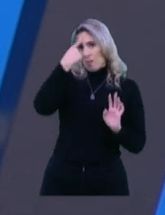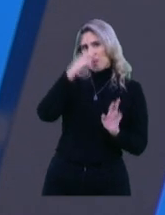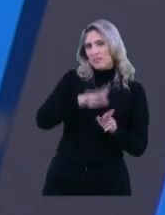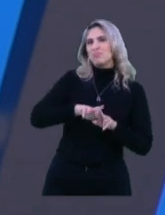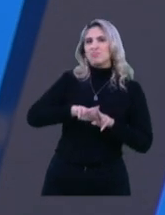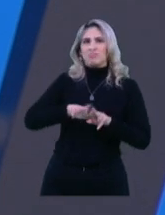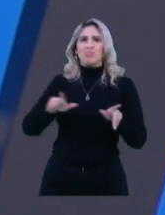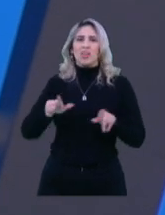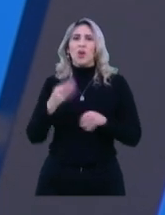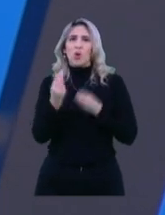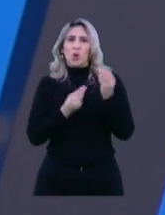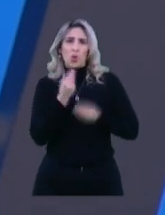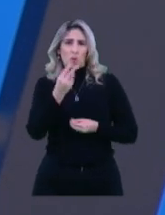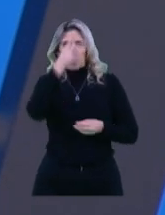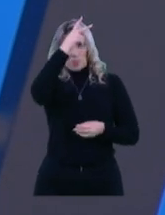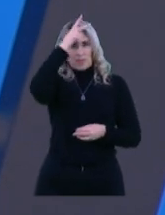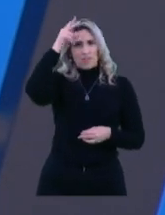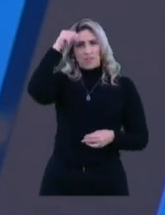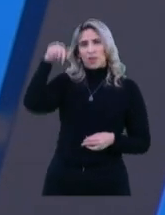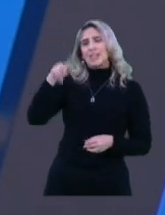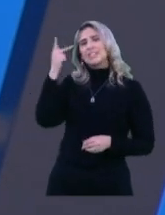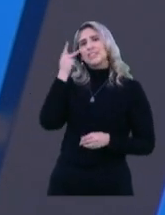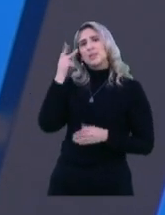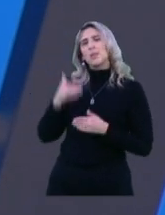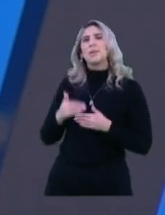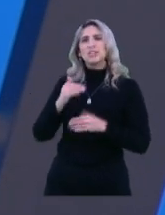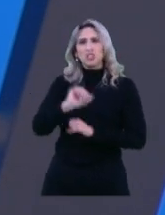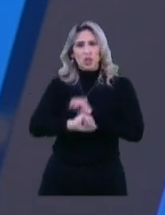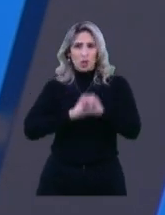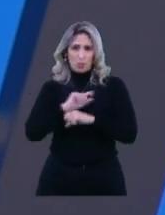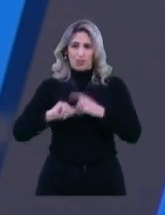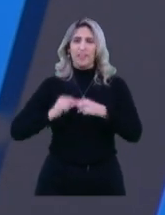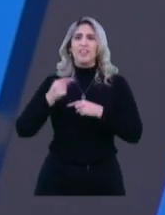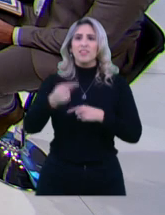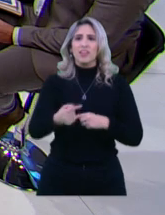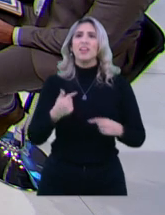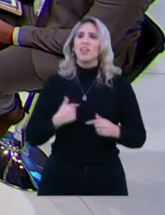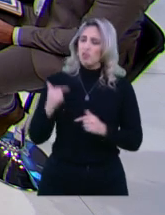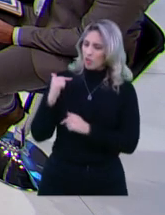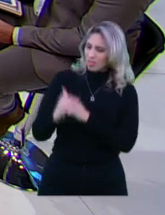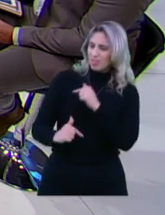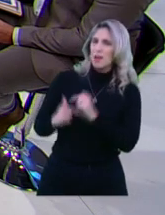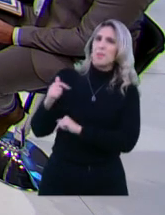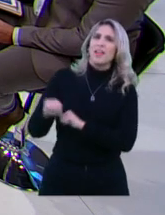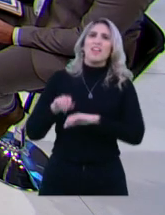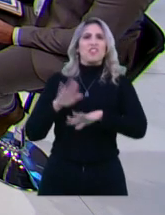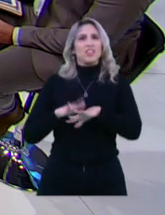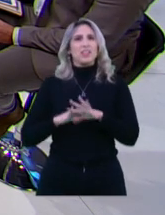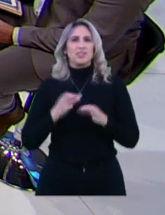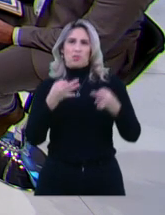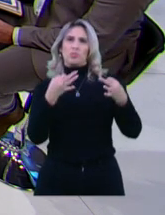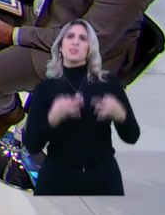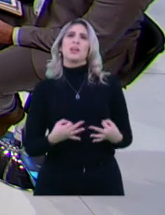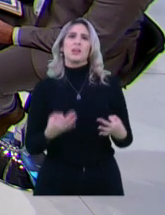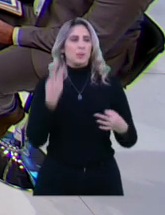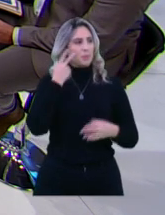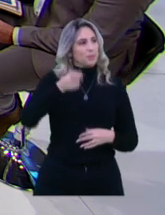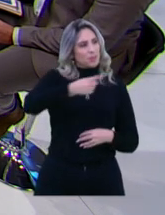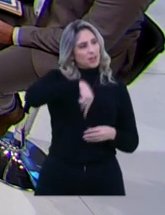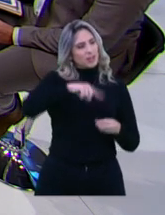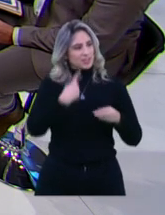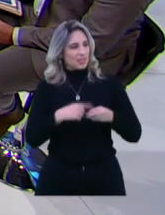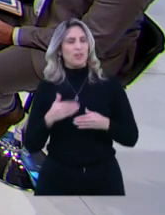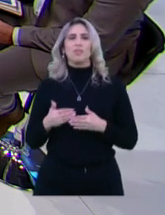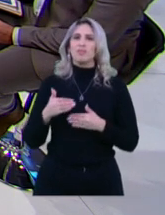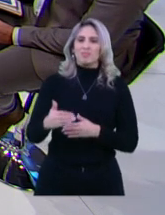que, como prefeito de São Paulo, a partir do ano que vem, eu vou trabalhar e fazer o que tem que ser feito para que a cidade